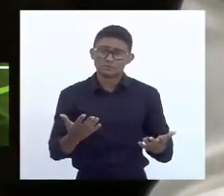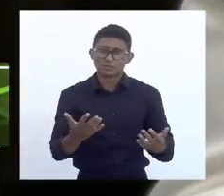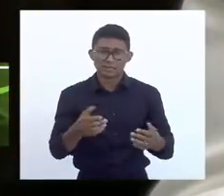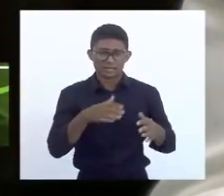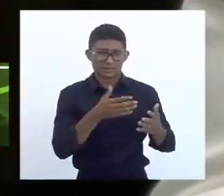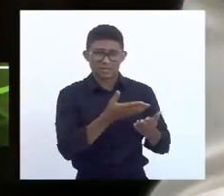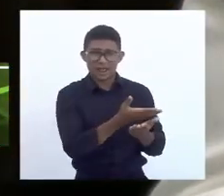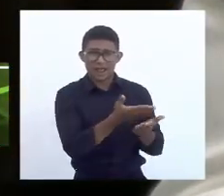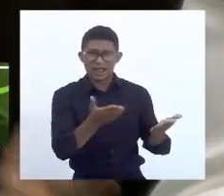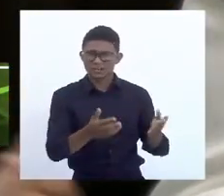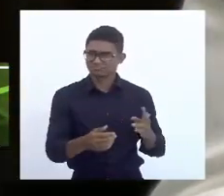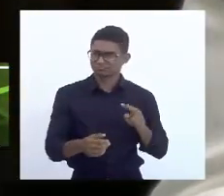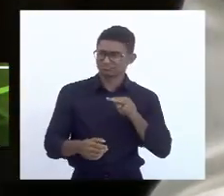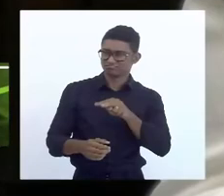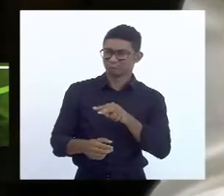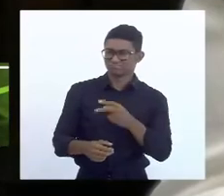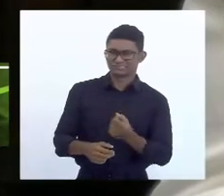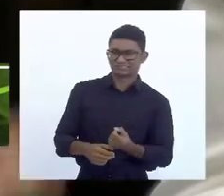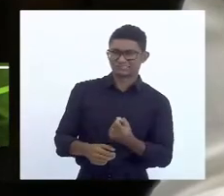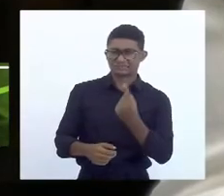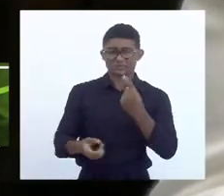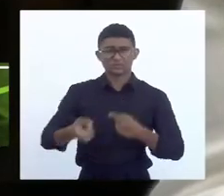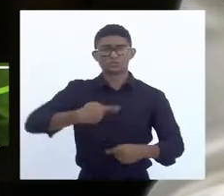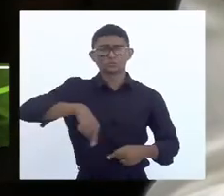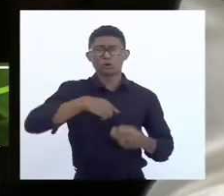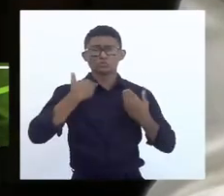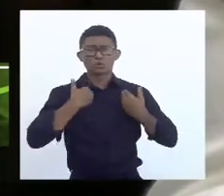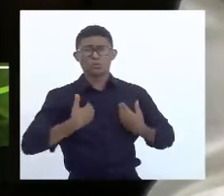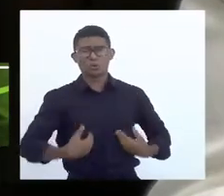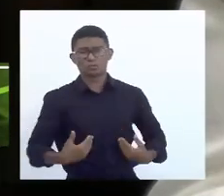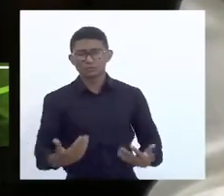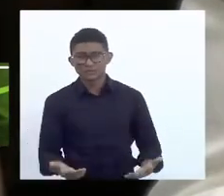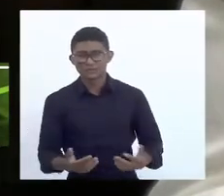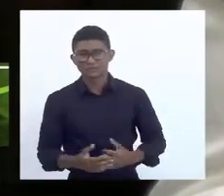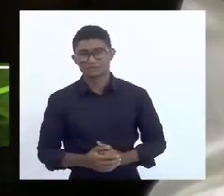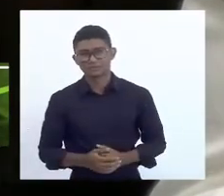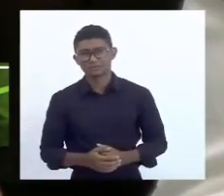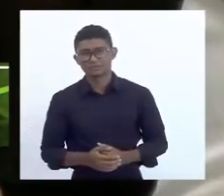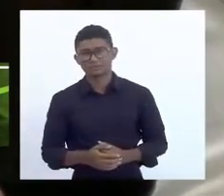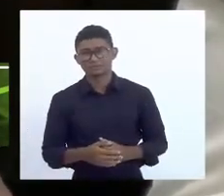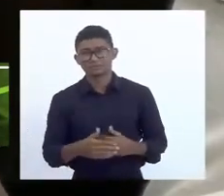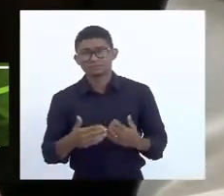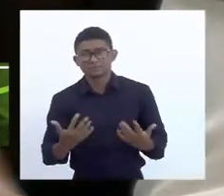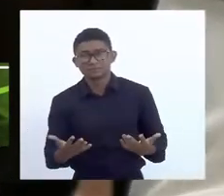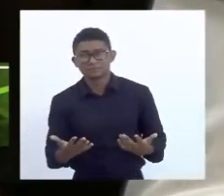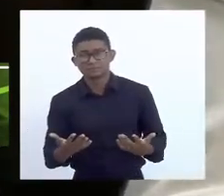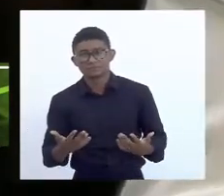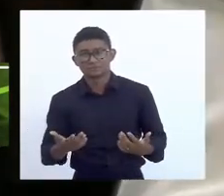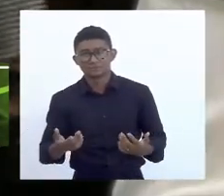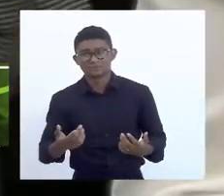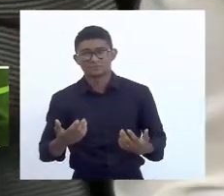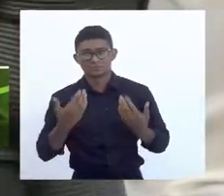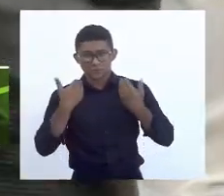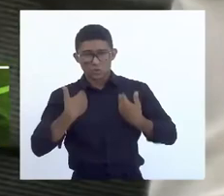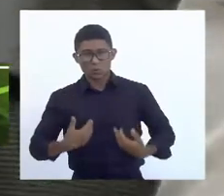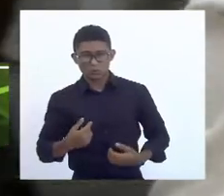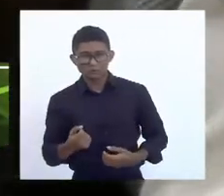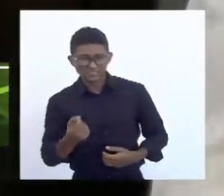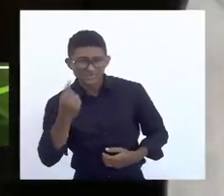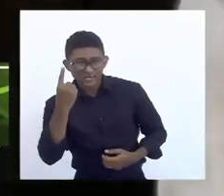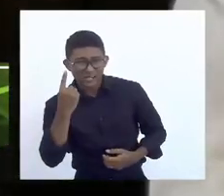estranhamento com o nosso corpo naquele lugar. E esse estranhamento, ele produz uma diversidade de